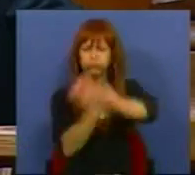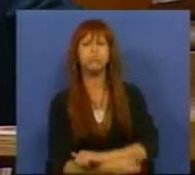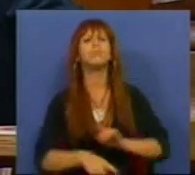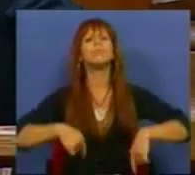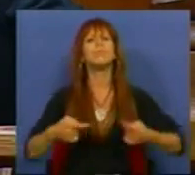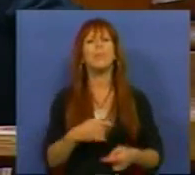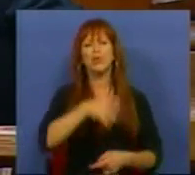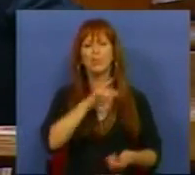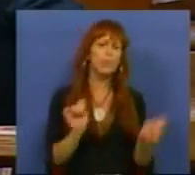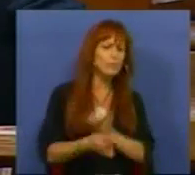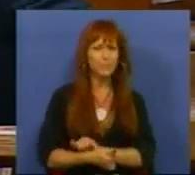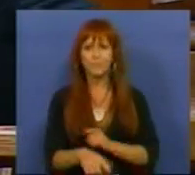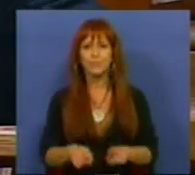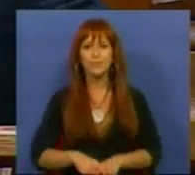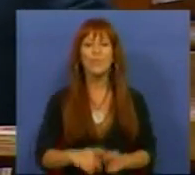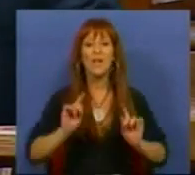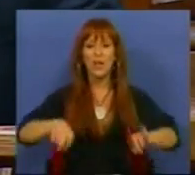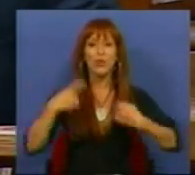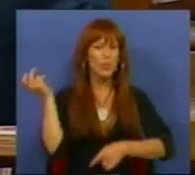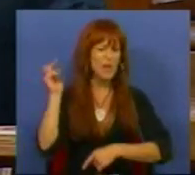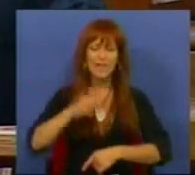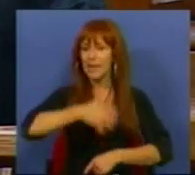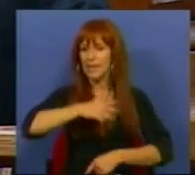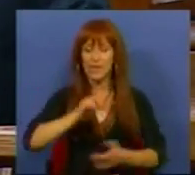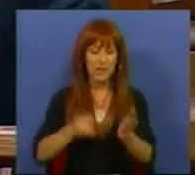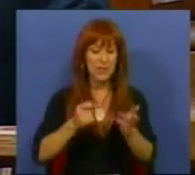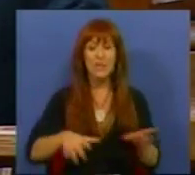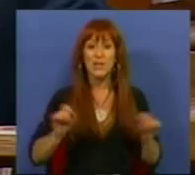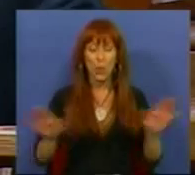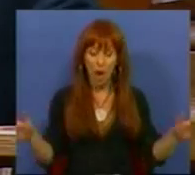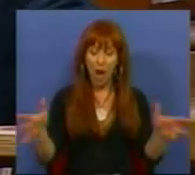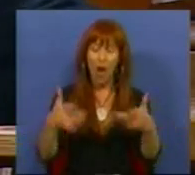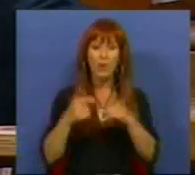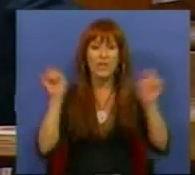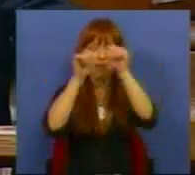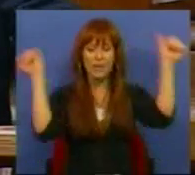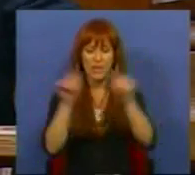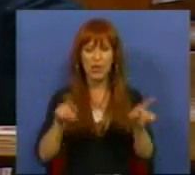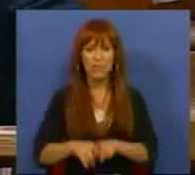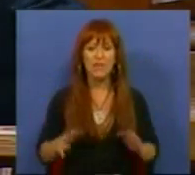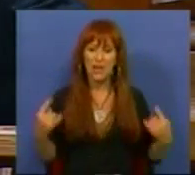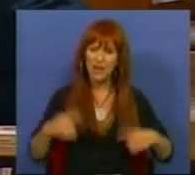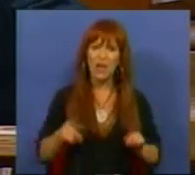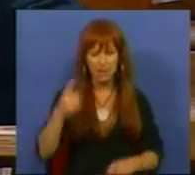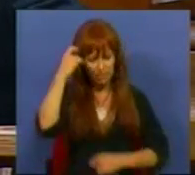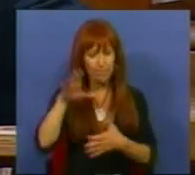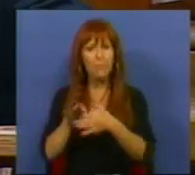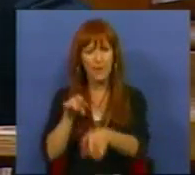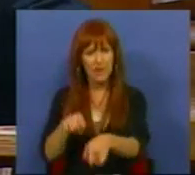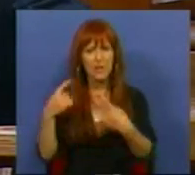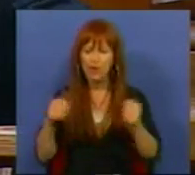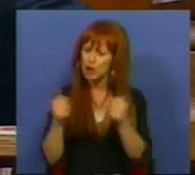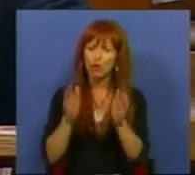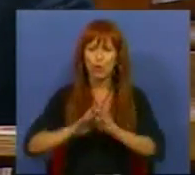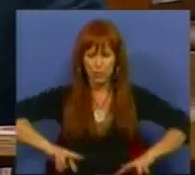seus próprios argumentos. Depois de anos a dizer que era necessária uma convergência dos sistemas e que se tinha de ter em conta